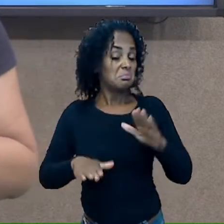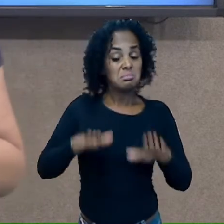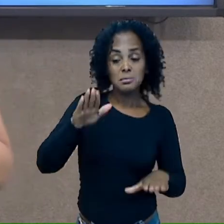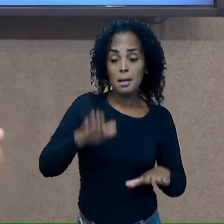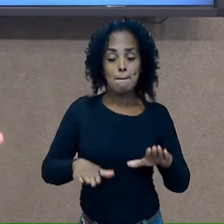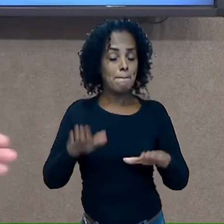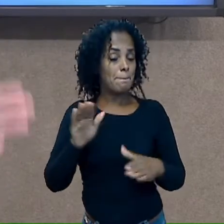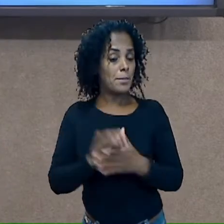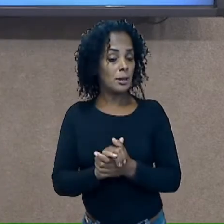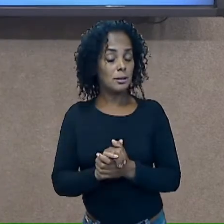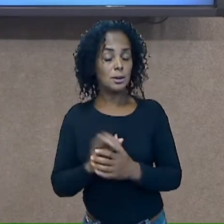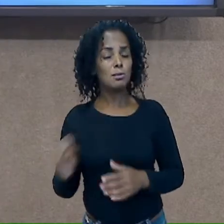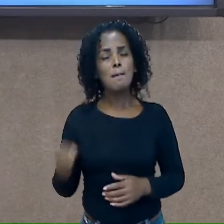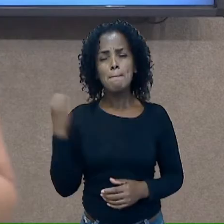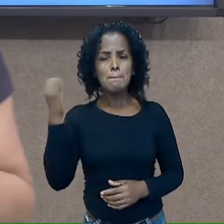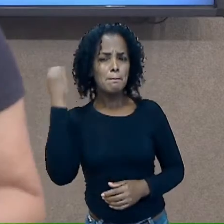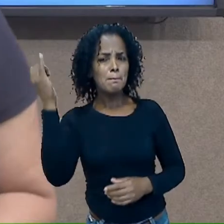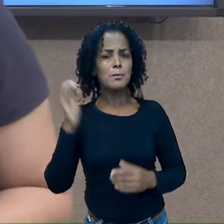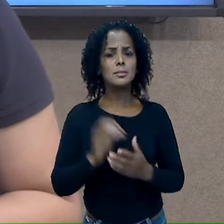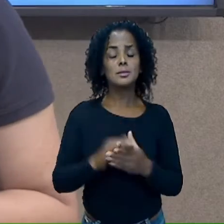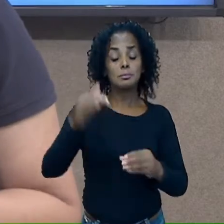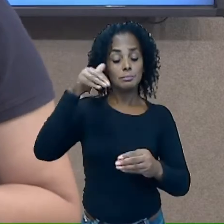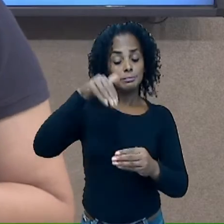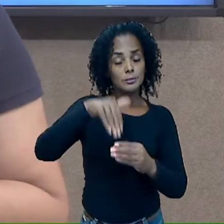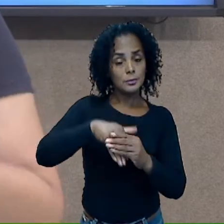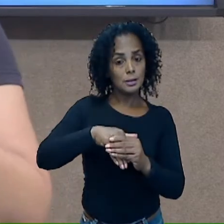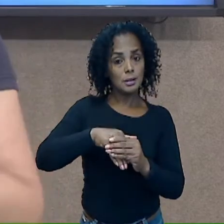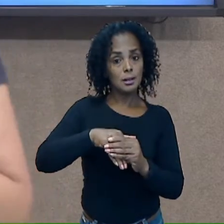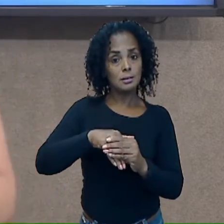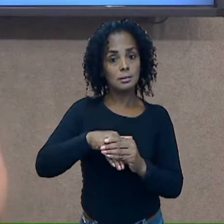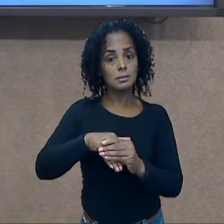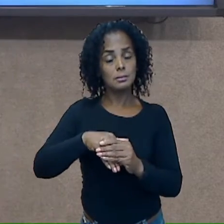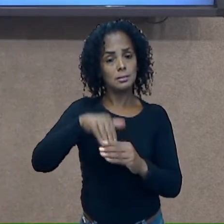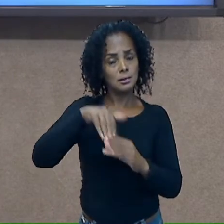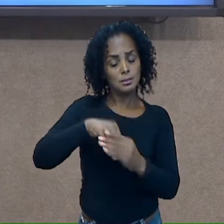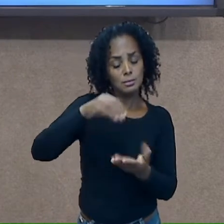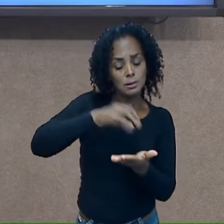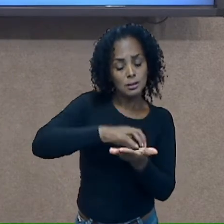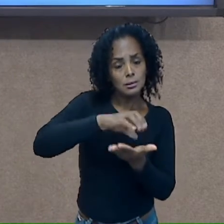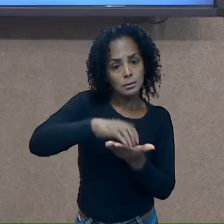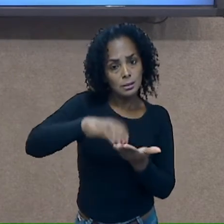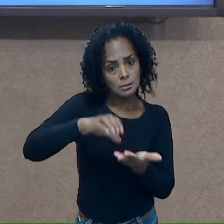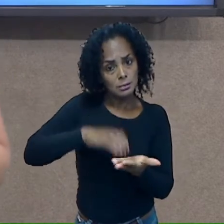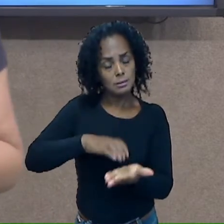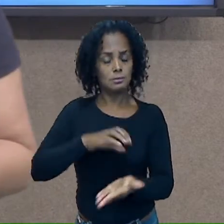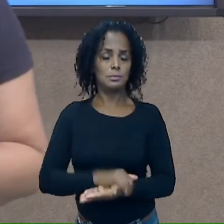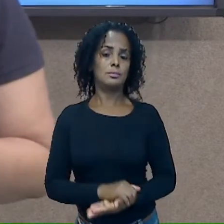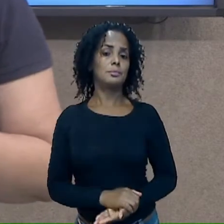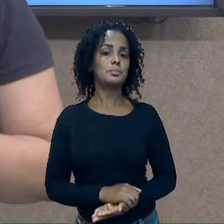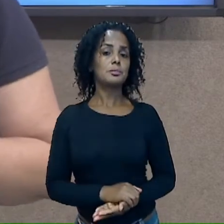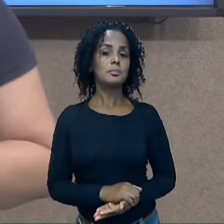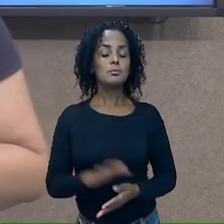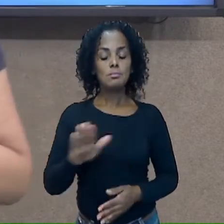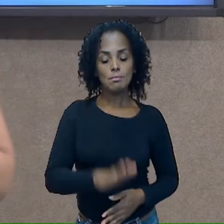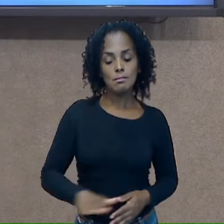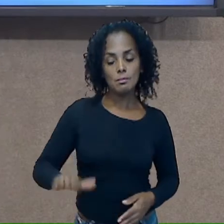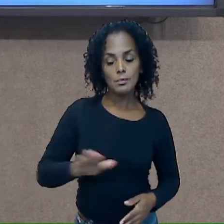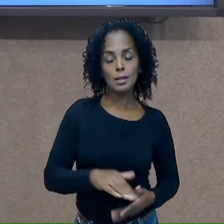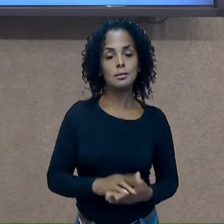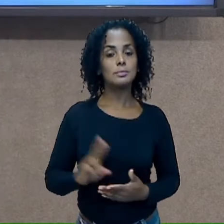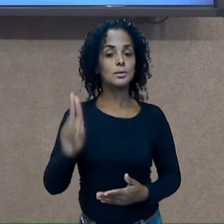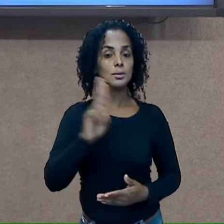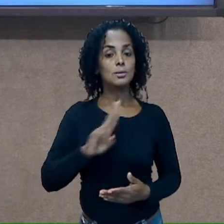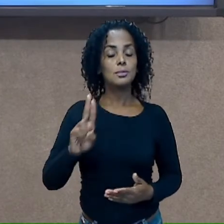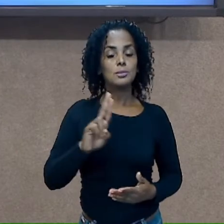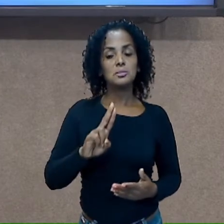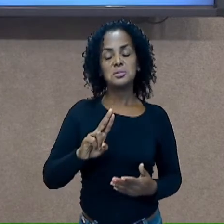ali, a sua importância a sua identidade, na verdade, dentro da tribo, né? As crianças usam